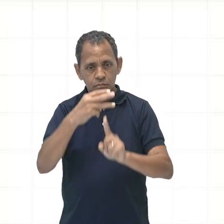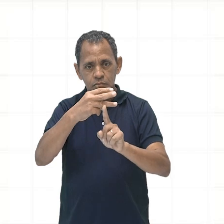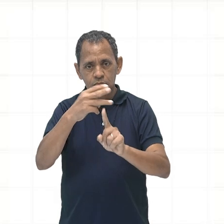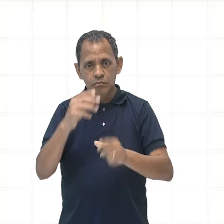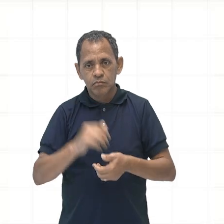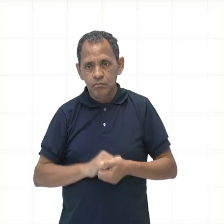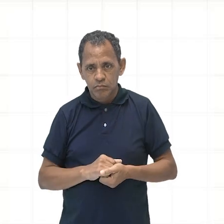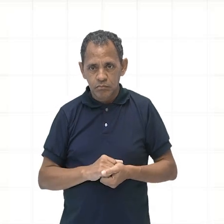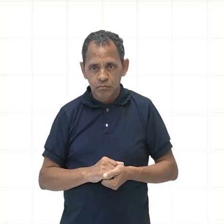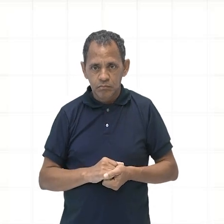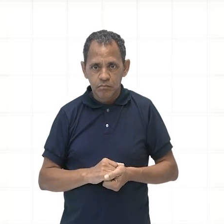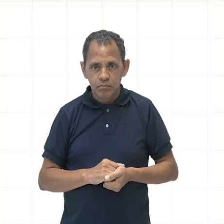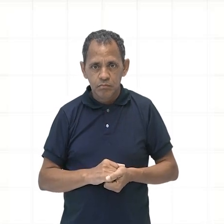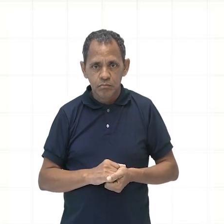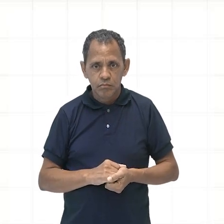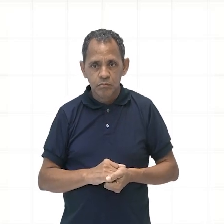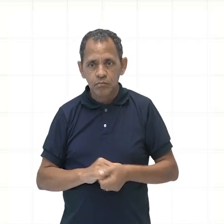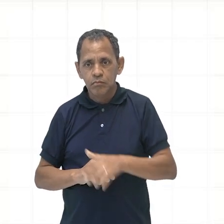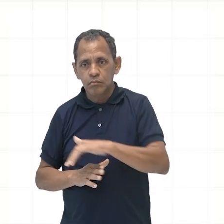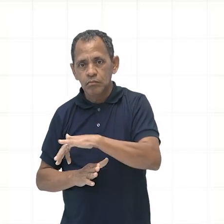cúbicos.